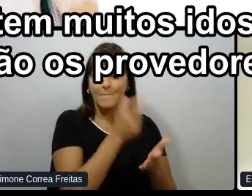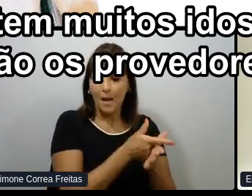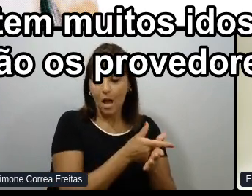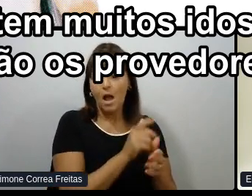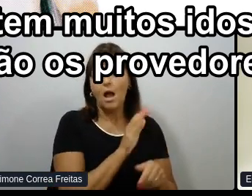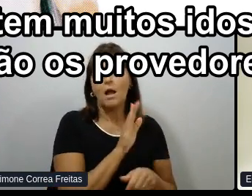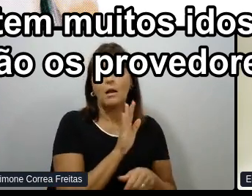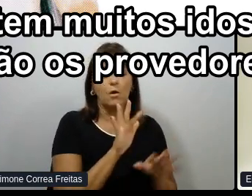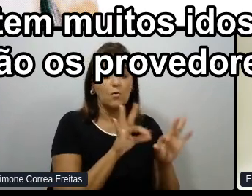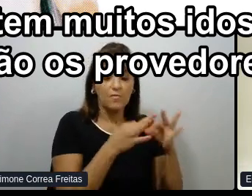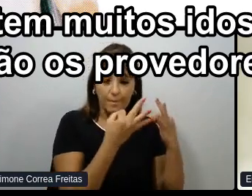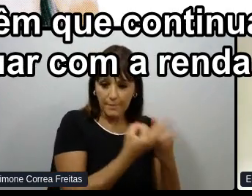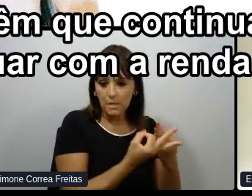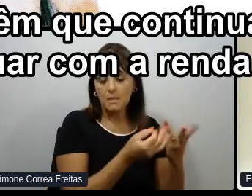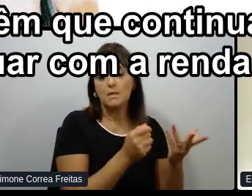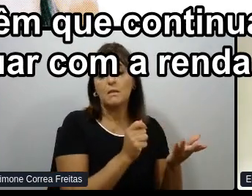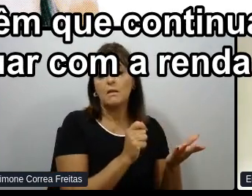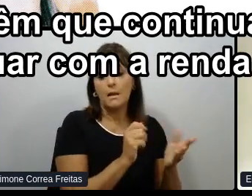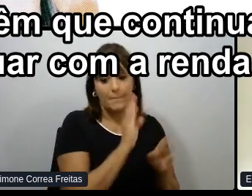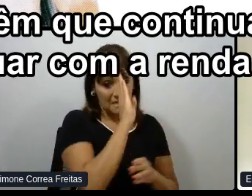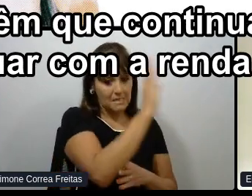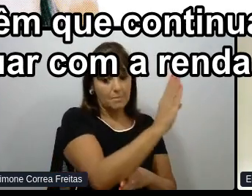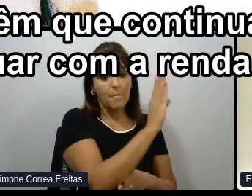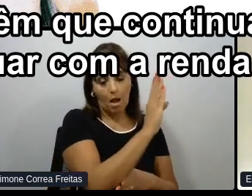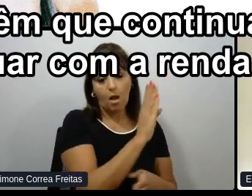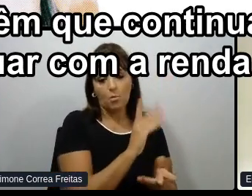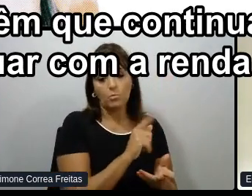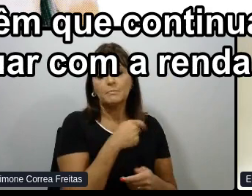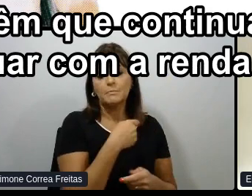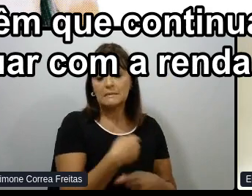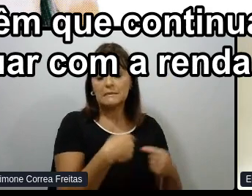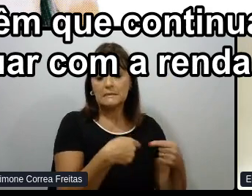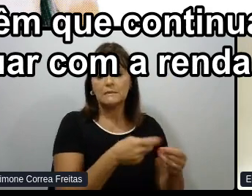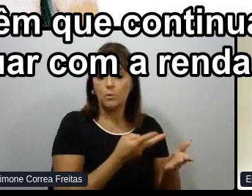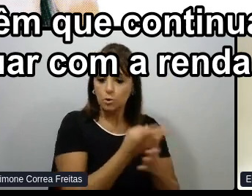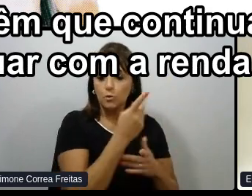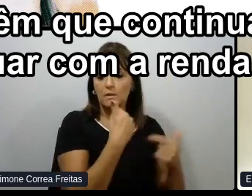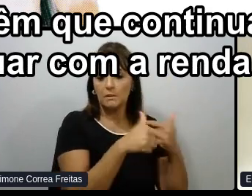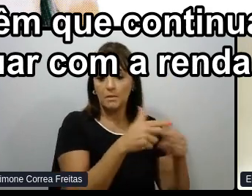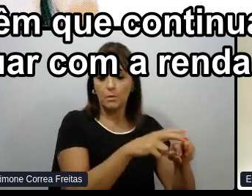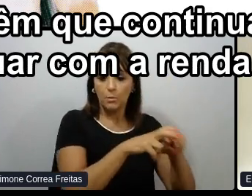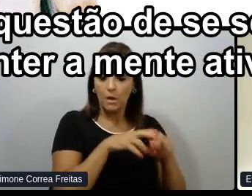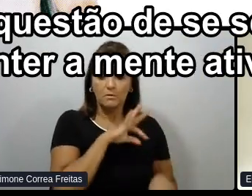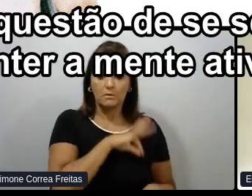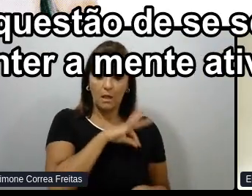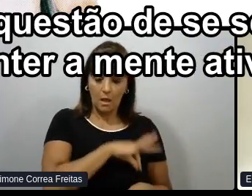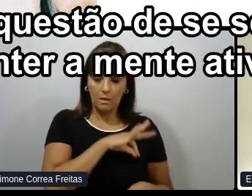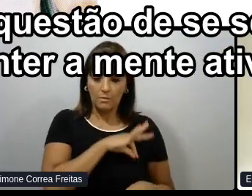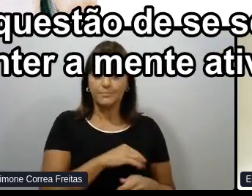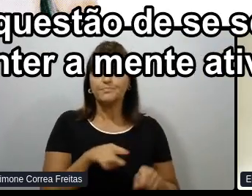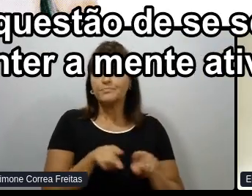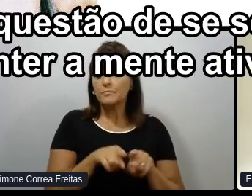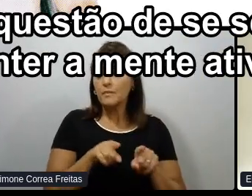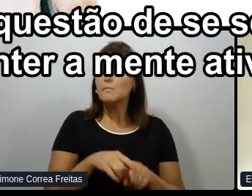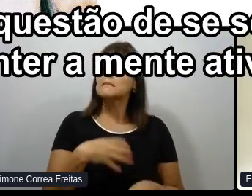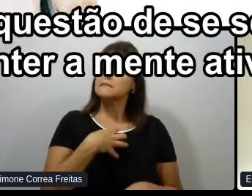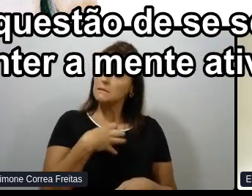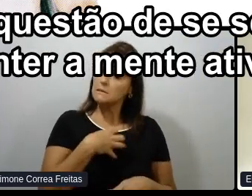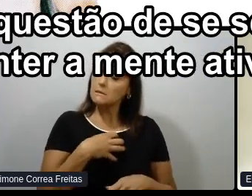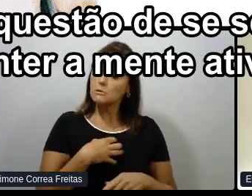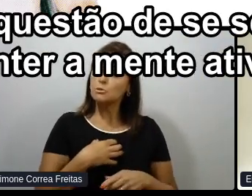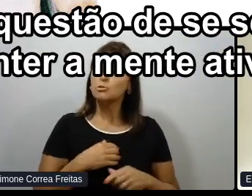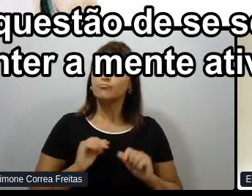que continuar mantendo contato e realizando as atividades que eles precisavam de forma remota. E a